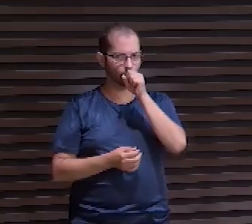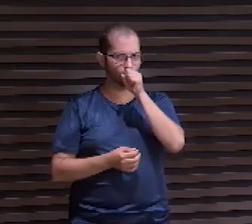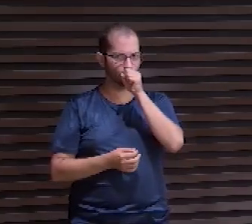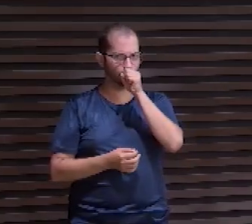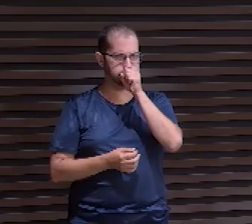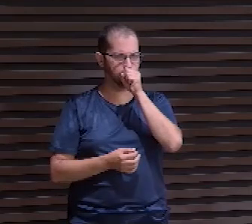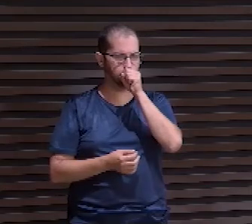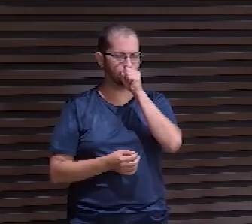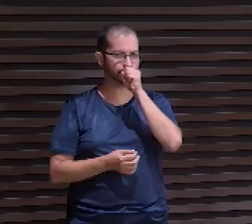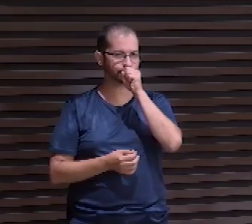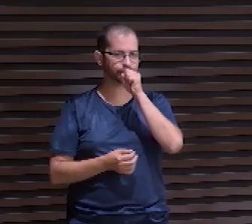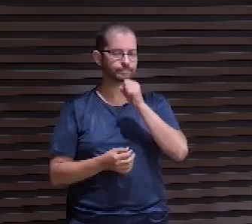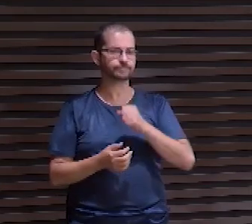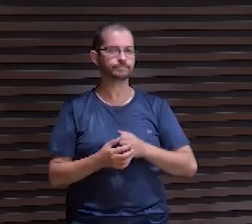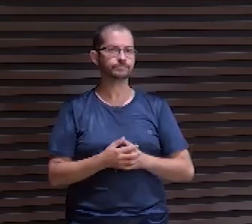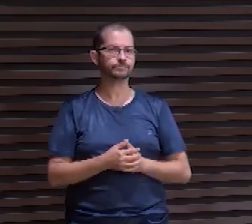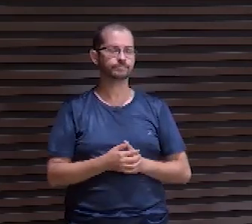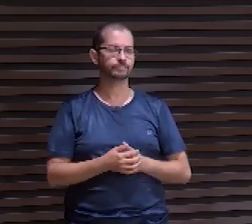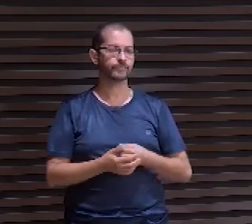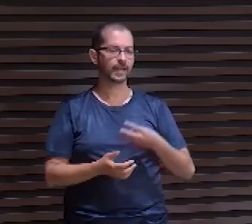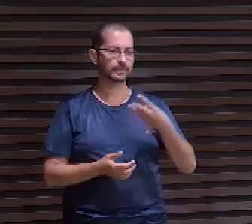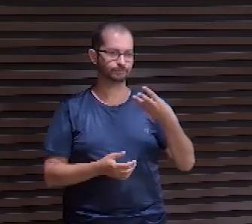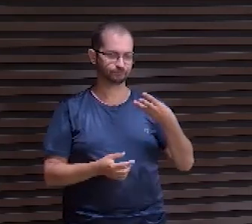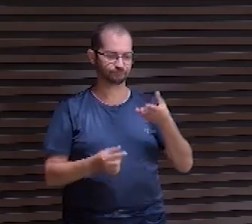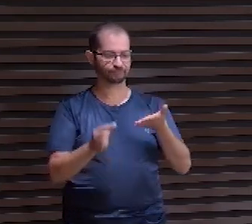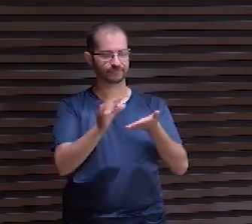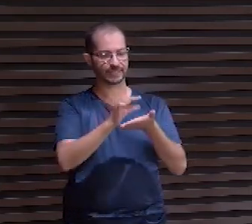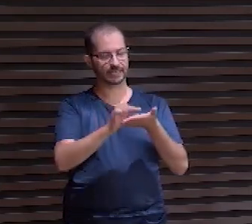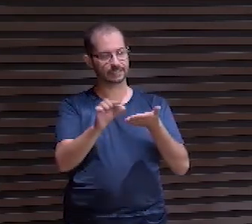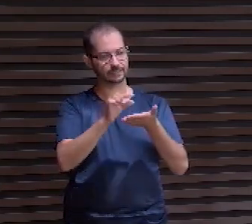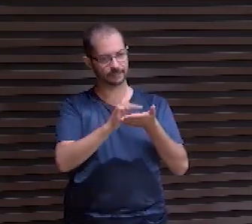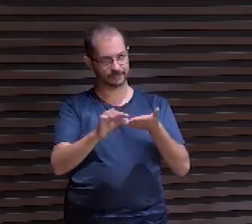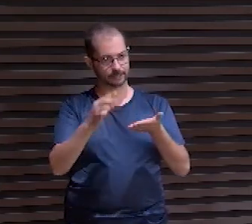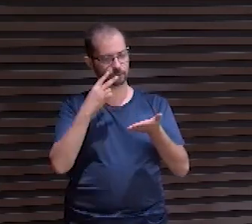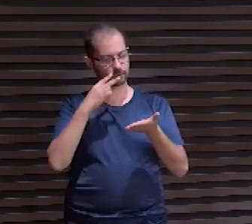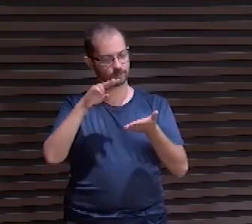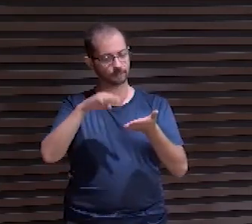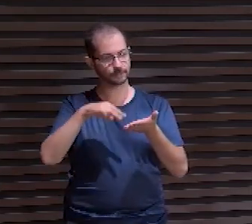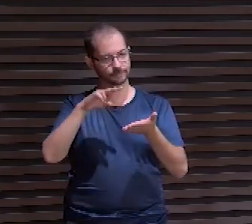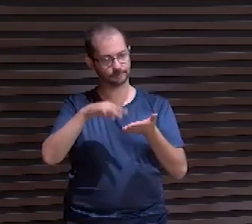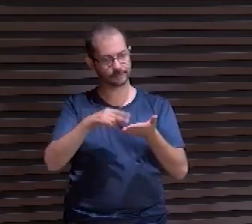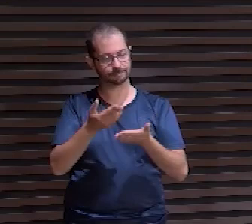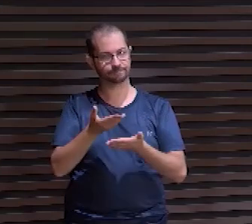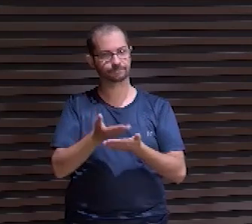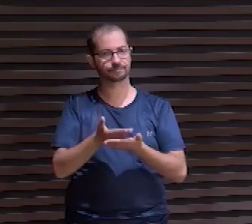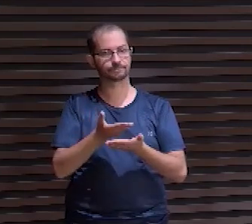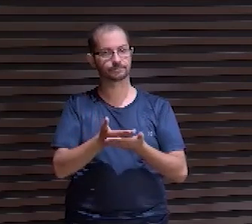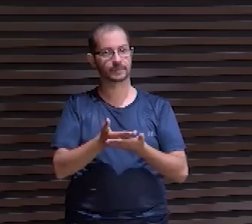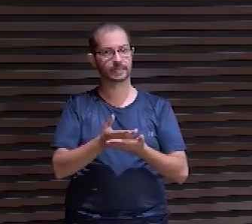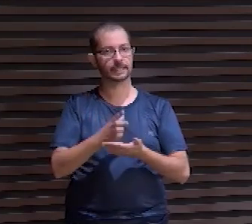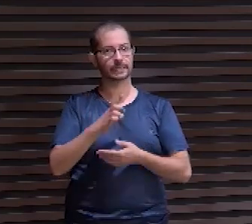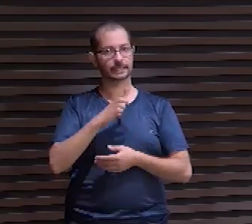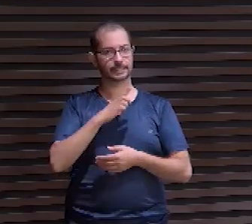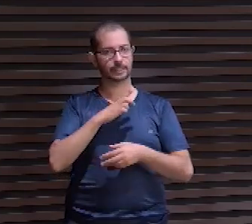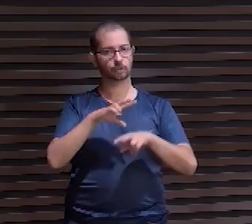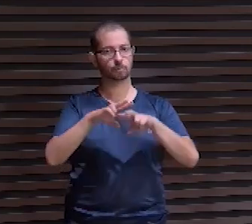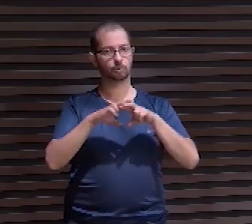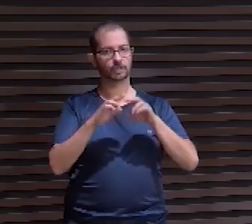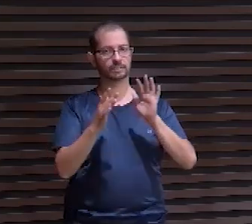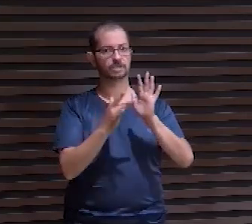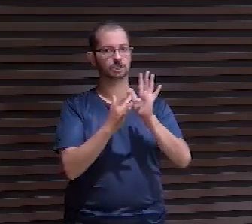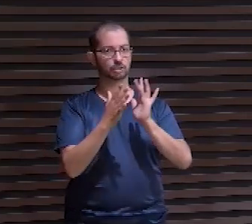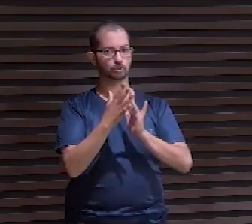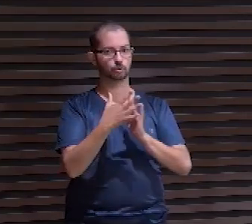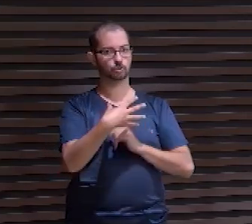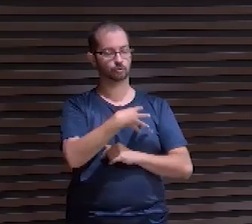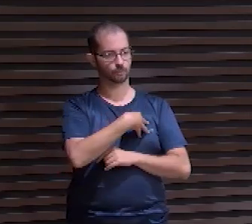enganchados nesses 3 versículos e vamos ainda ficar por algum tempo. Tendo, pois, a